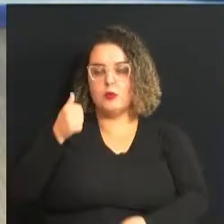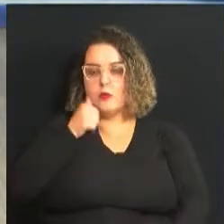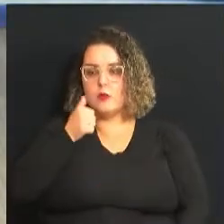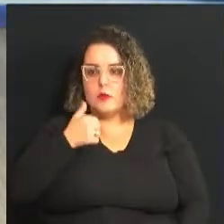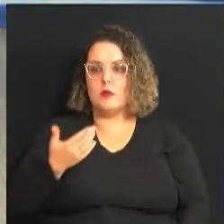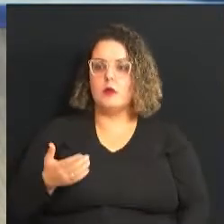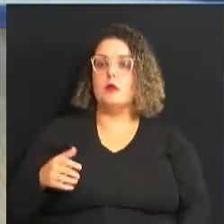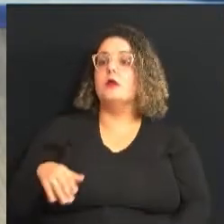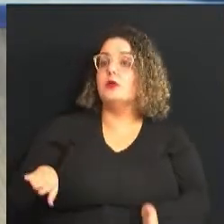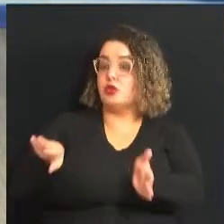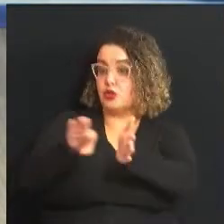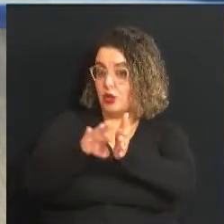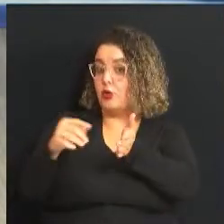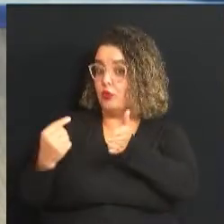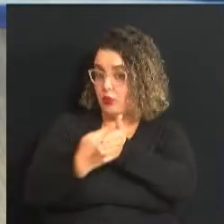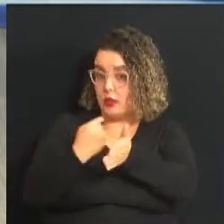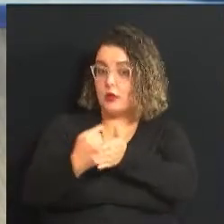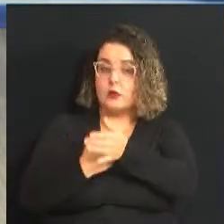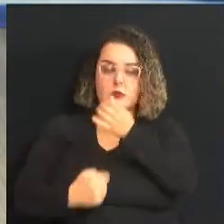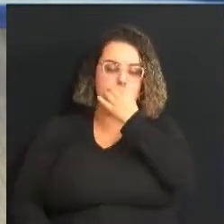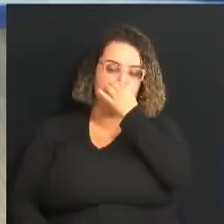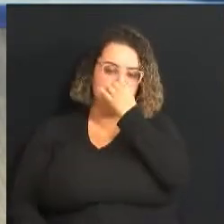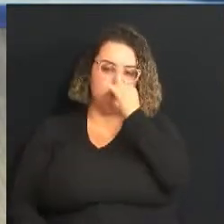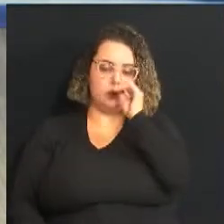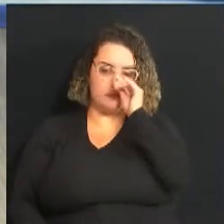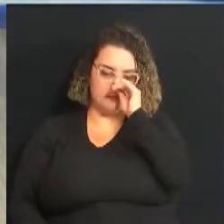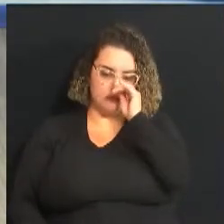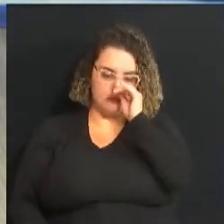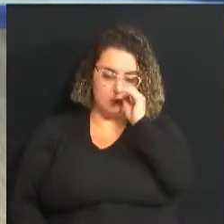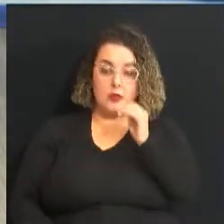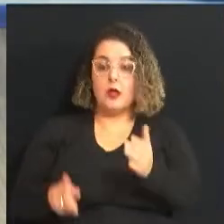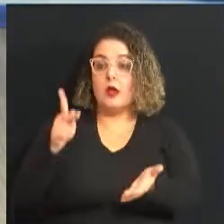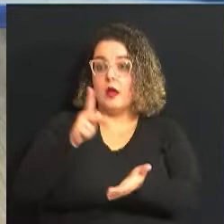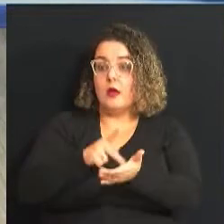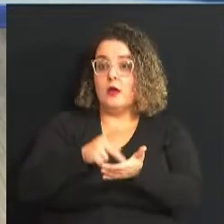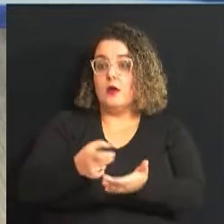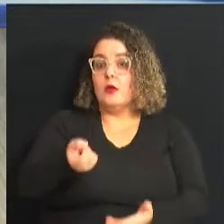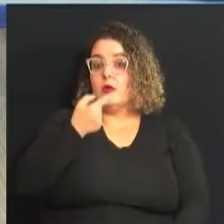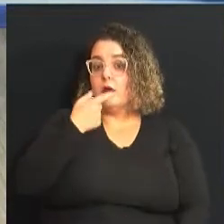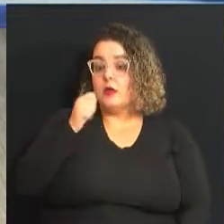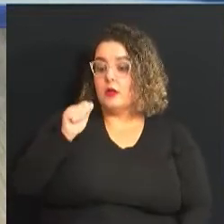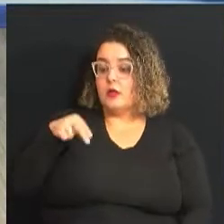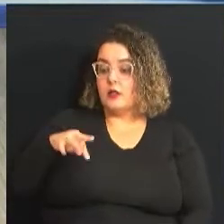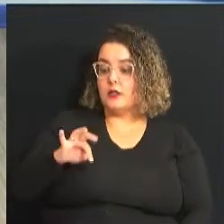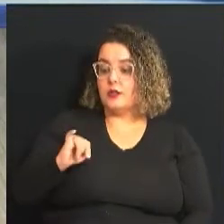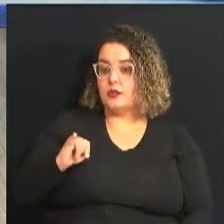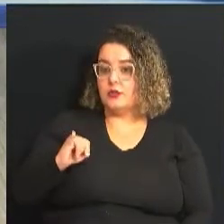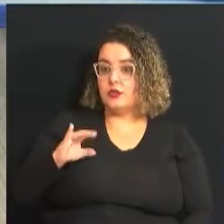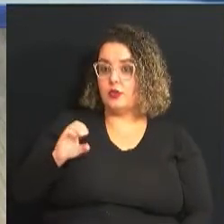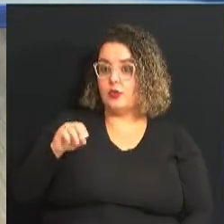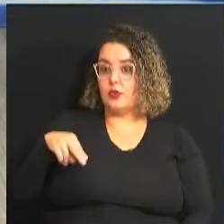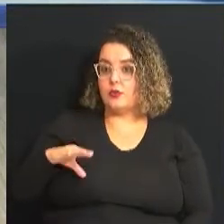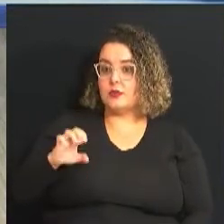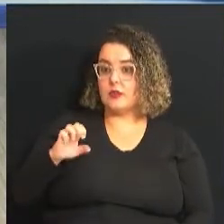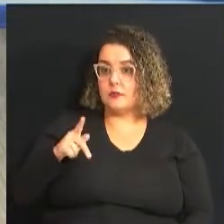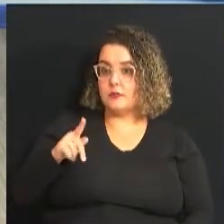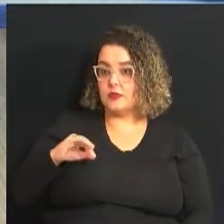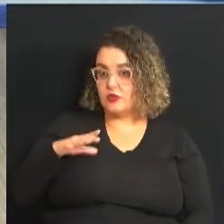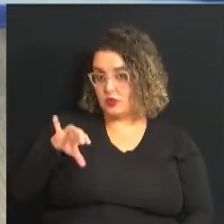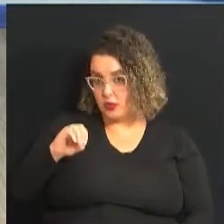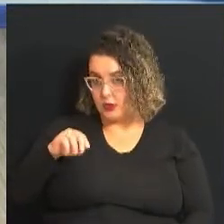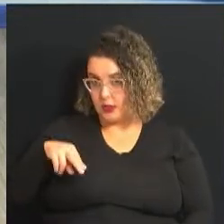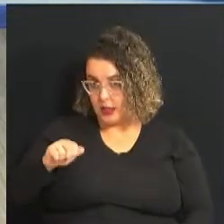que estão chegando, olha só. É verdade que quem toma pílula anticoncepcional durante muitos anos tem